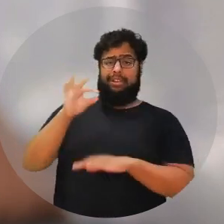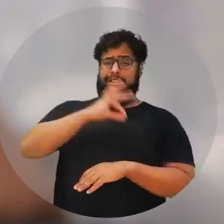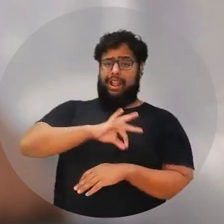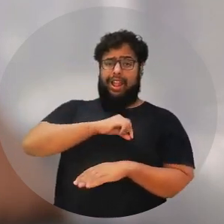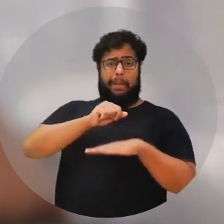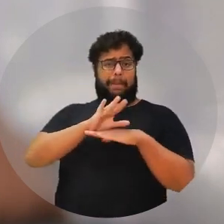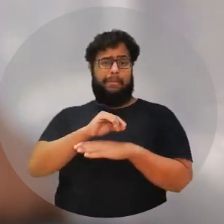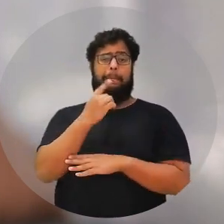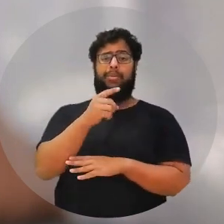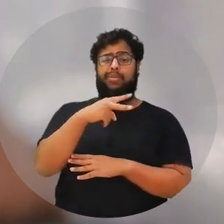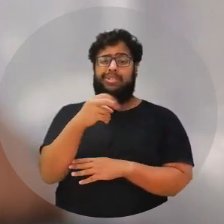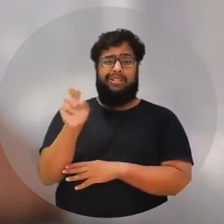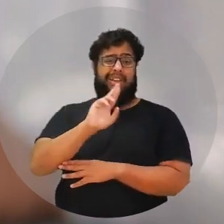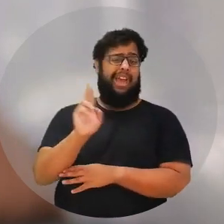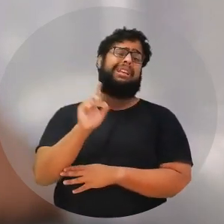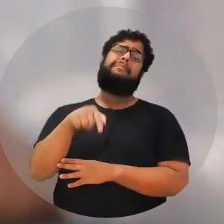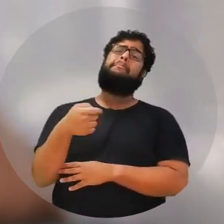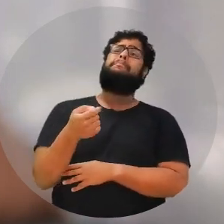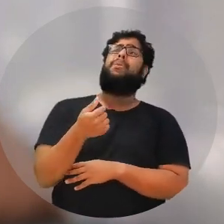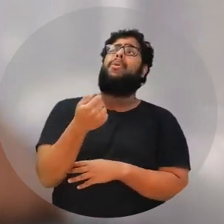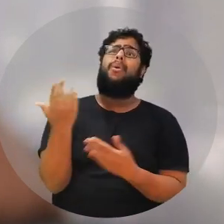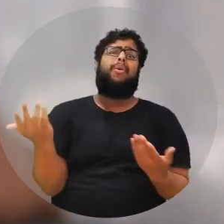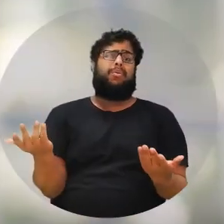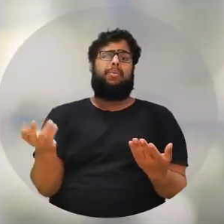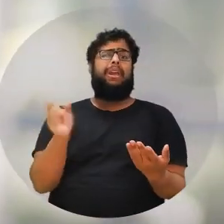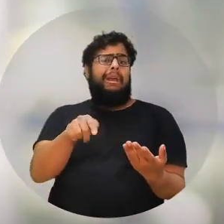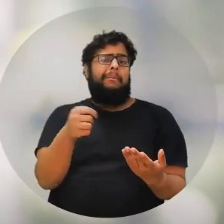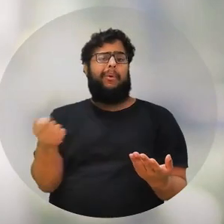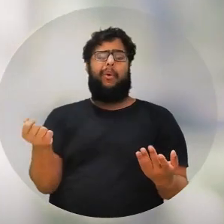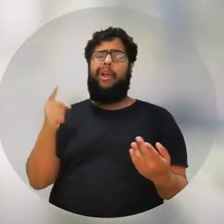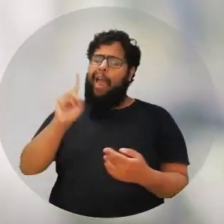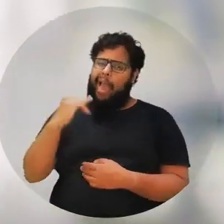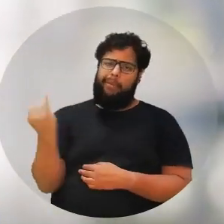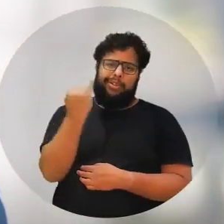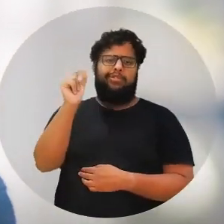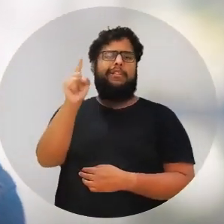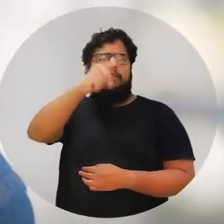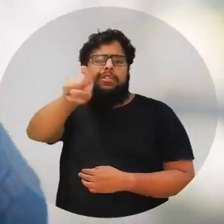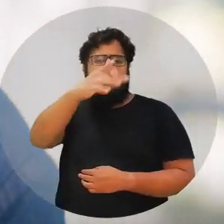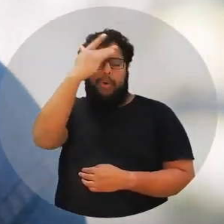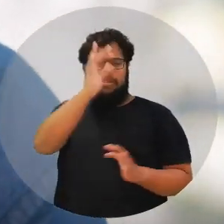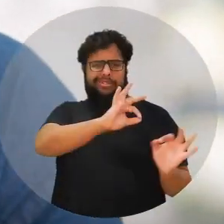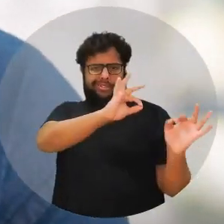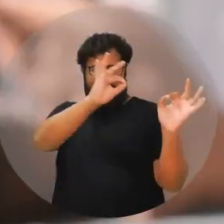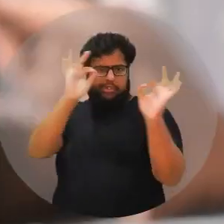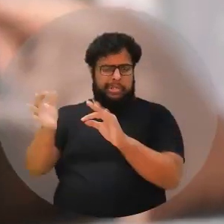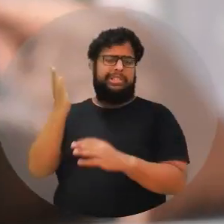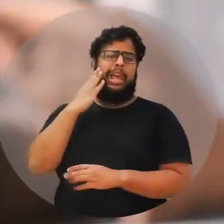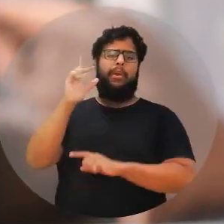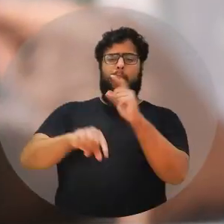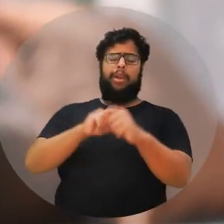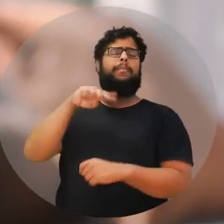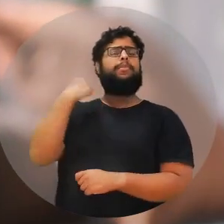salário mínimo de R$ 1.200 é muito pouco, gente, é muito pouco. É importante que você que está me ouvindo saiba o seguinte: